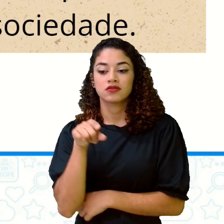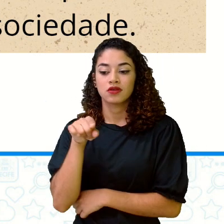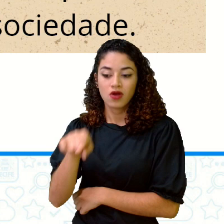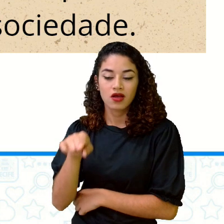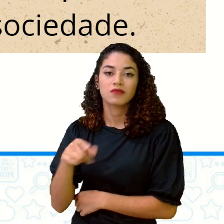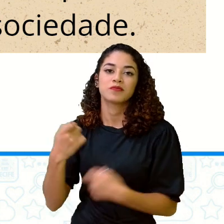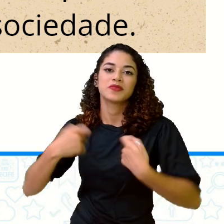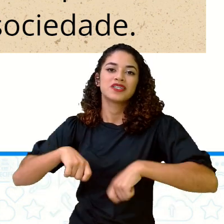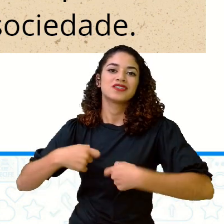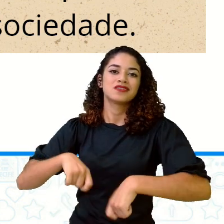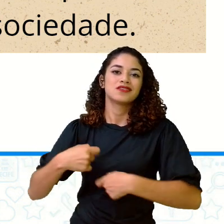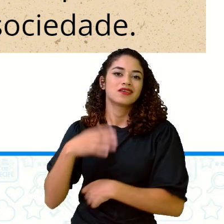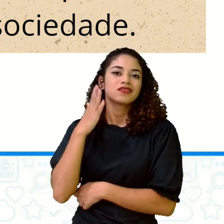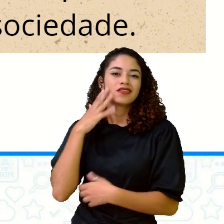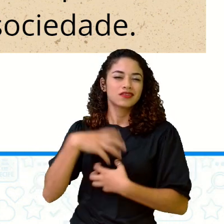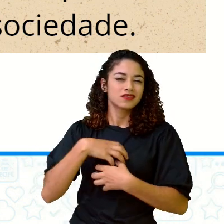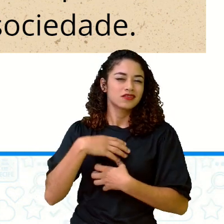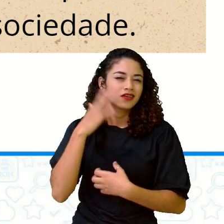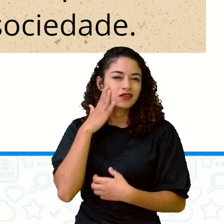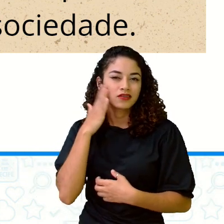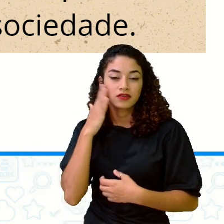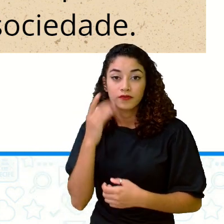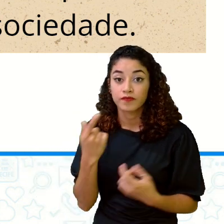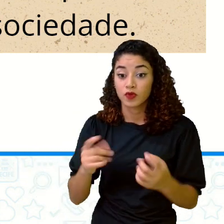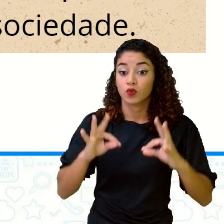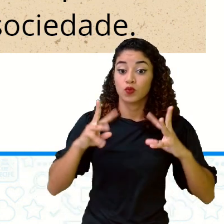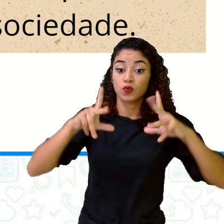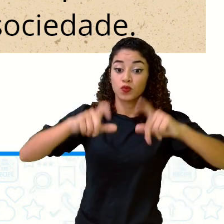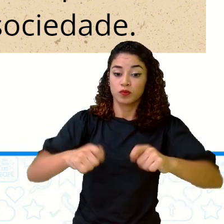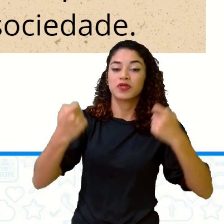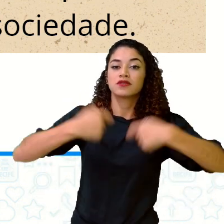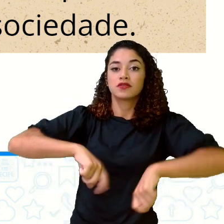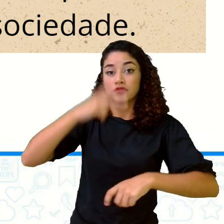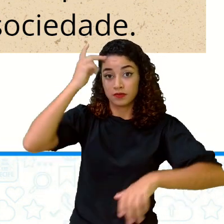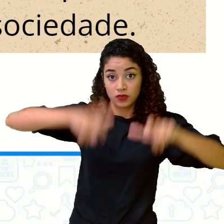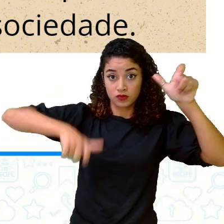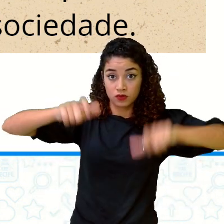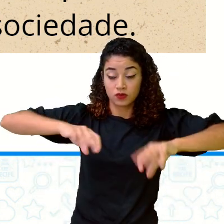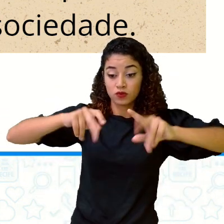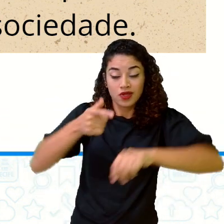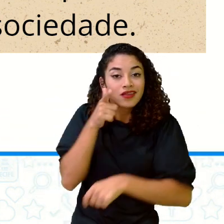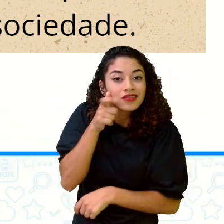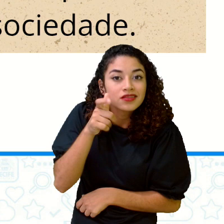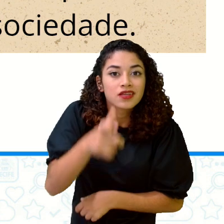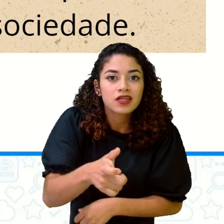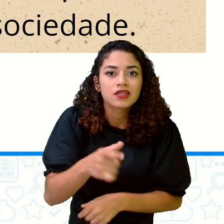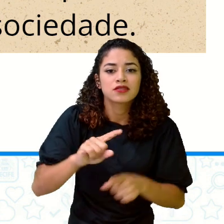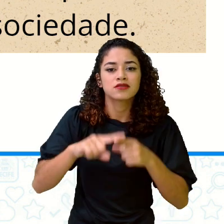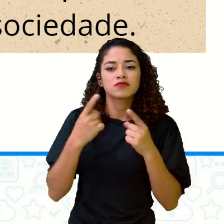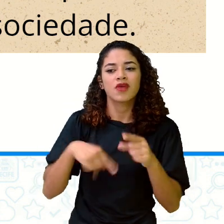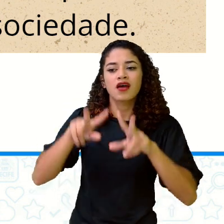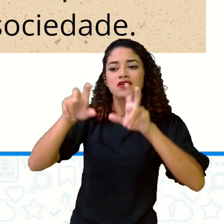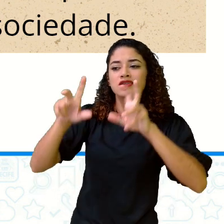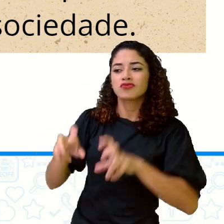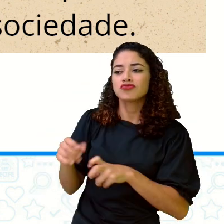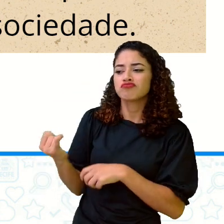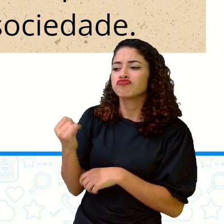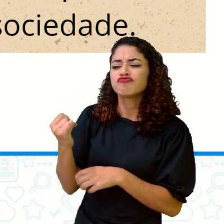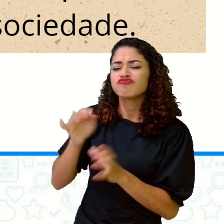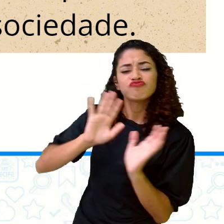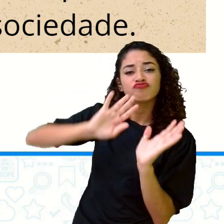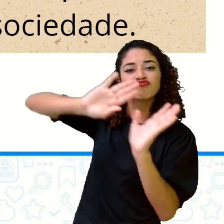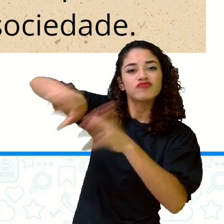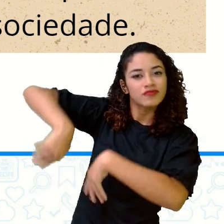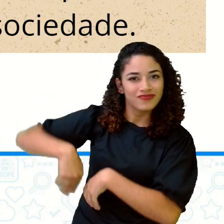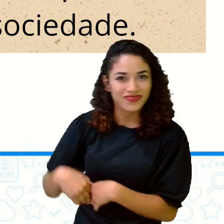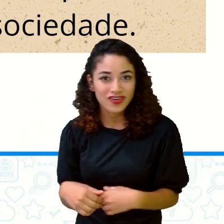universalidade, os fatos narrados, devem ser, de interesse geral, evitando assuntos, que sejam, de pouca relevância, para a sociedade, geralmente, o que